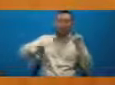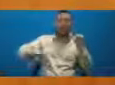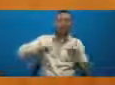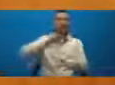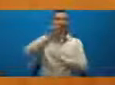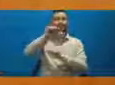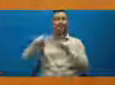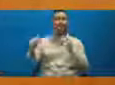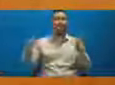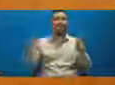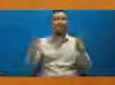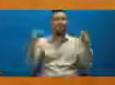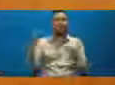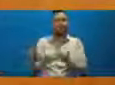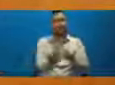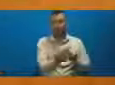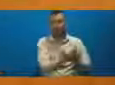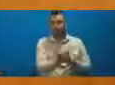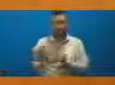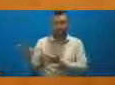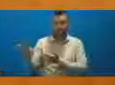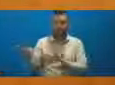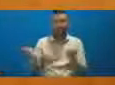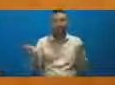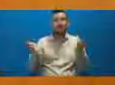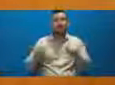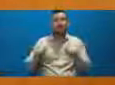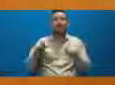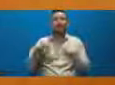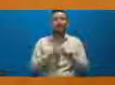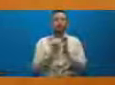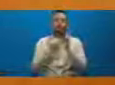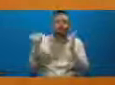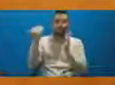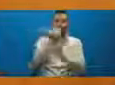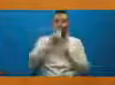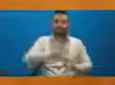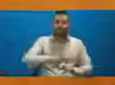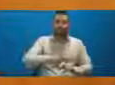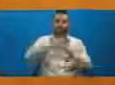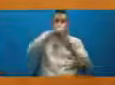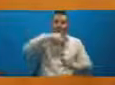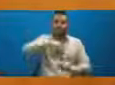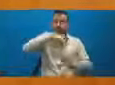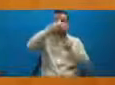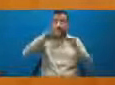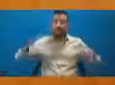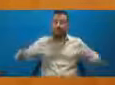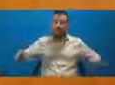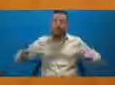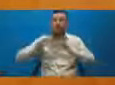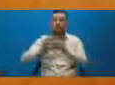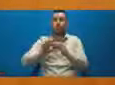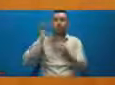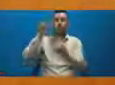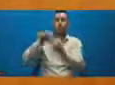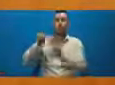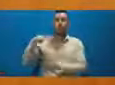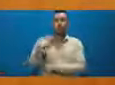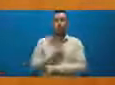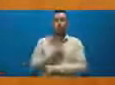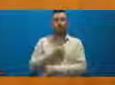igualitário que mobilize as nossas potencialidades que unifica as nossas vocações que